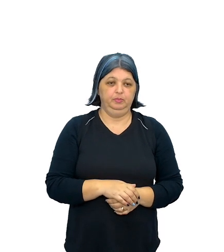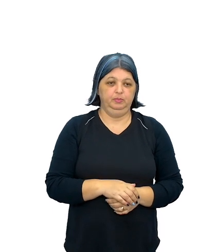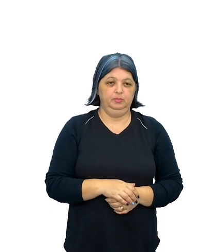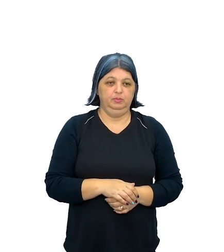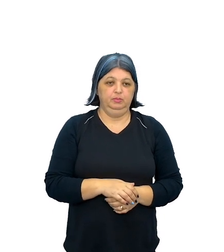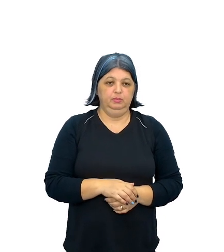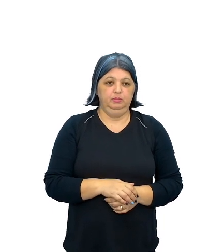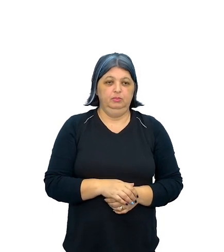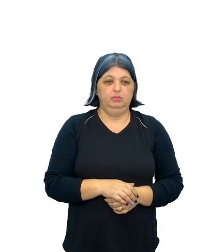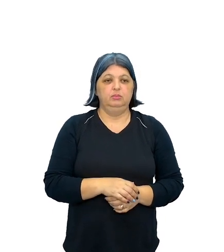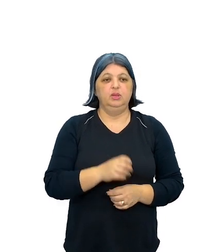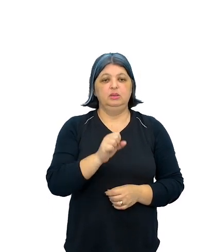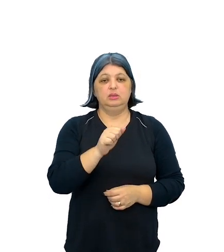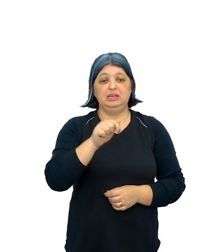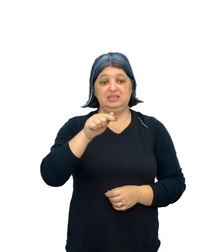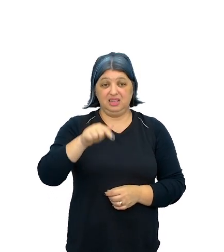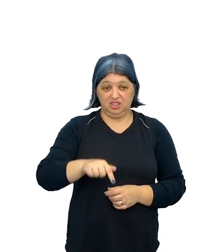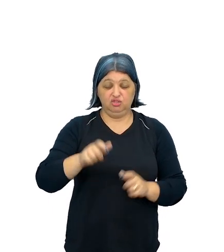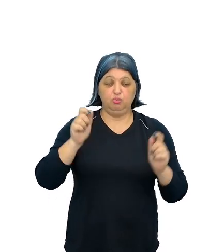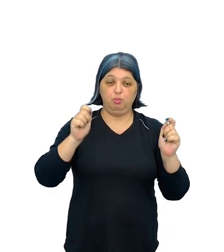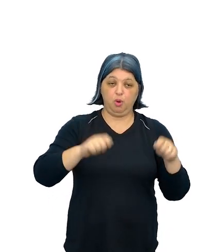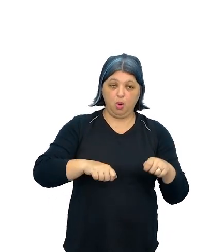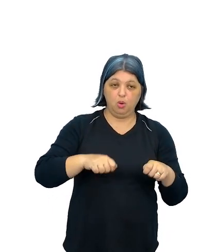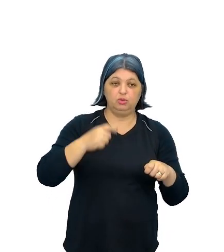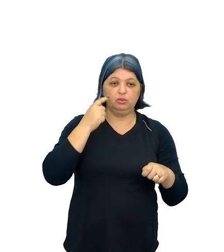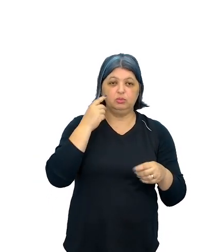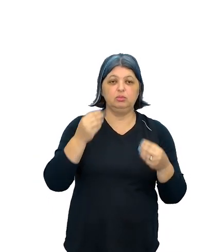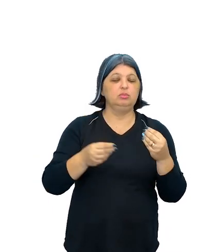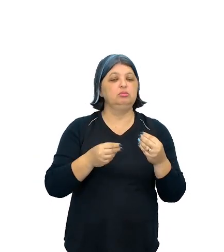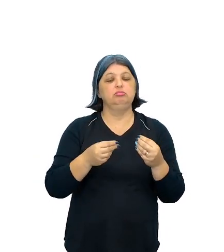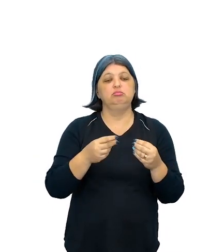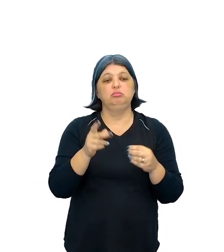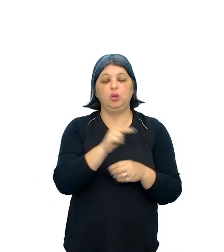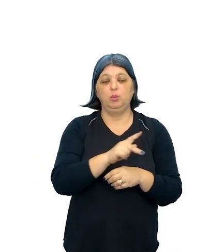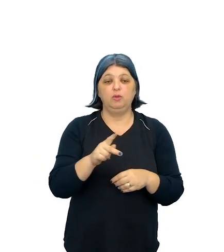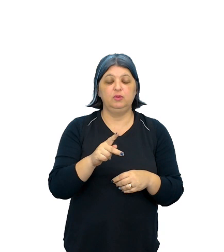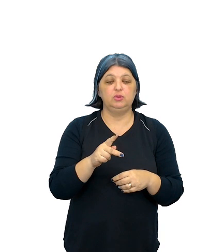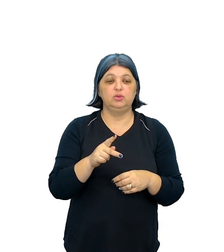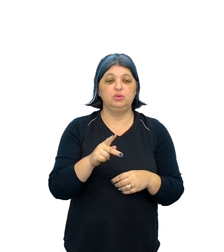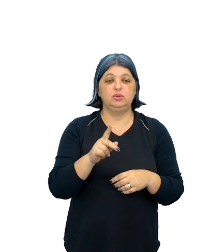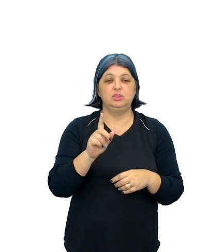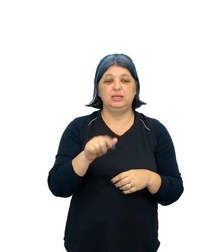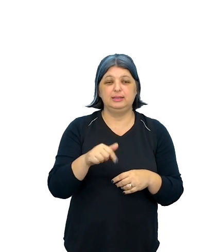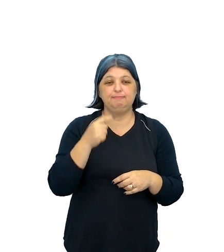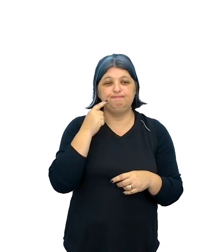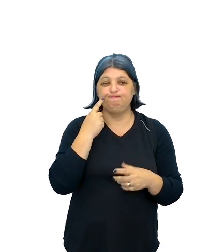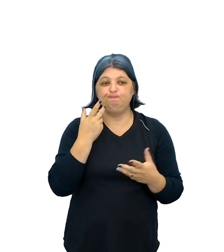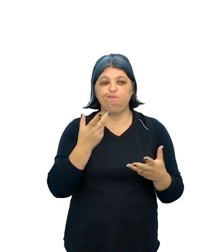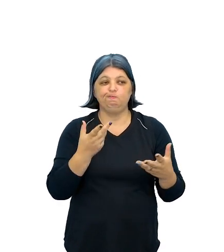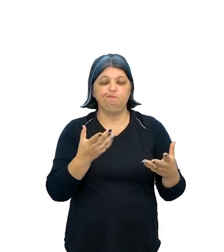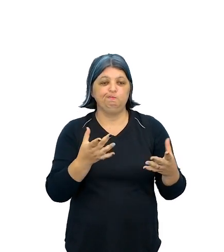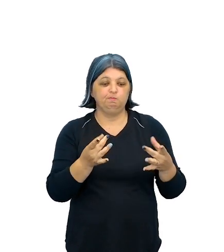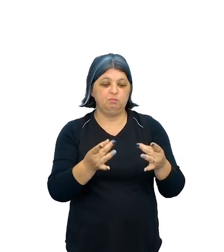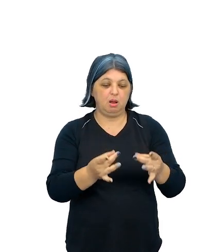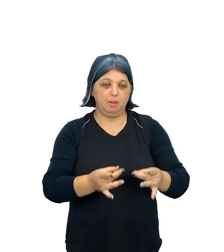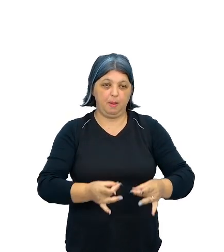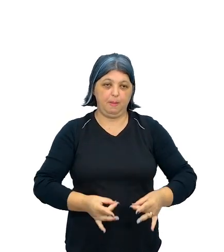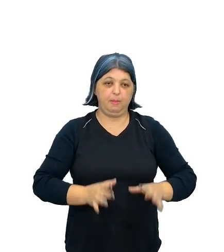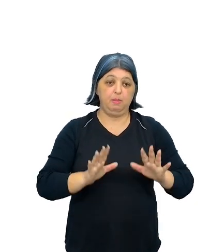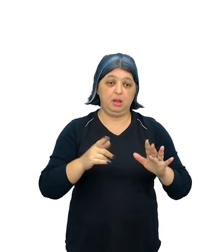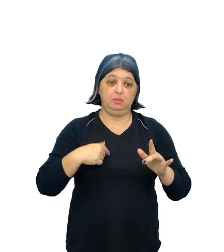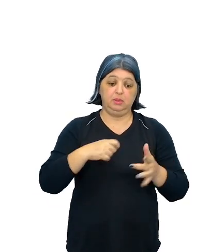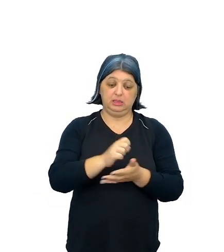sequência atividade 7, inicialmente pode gerar no professor que ela é muito elementar, mas para